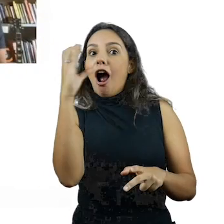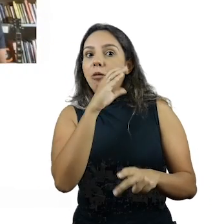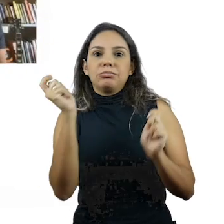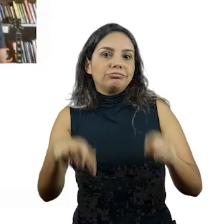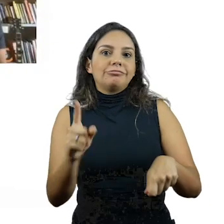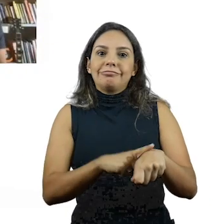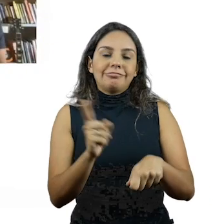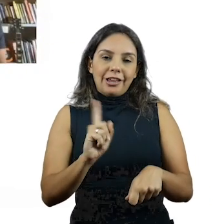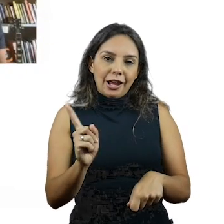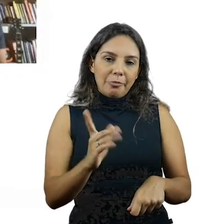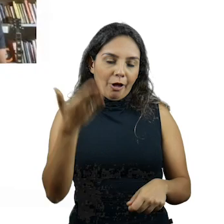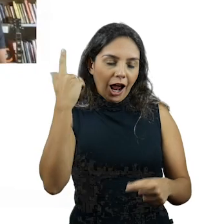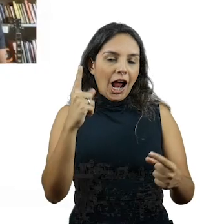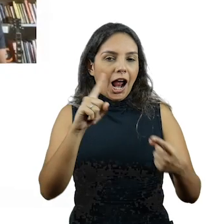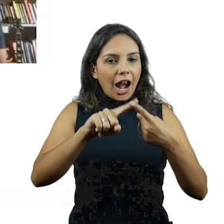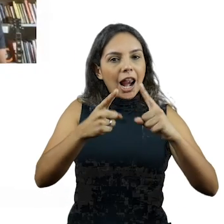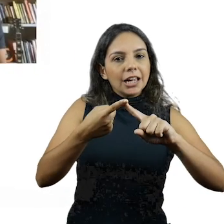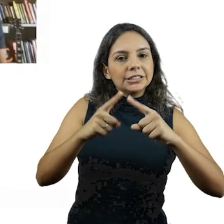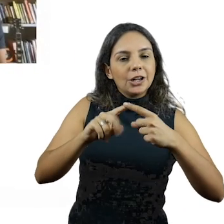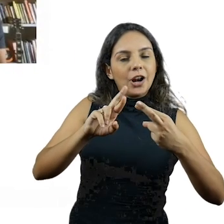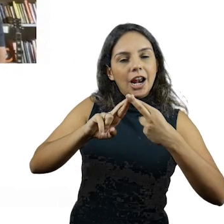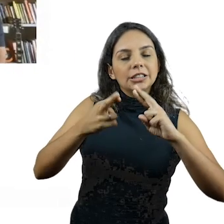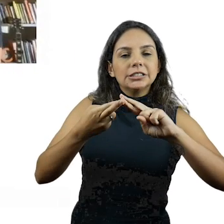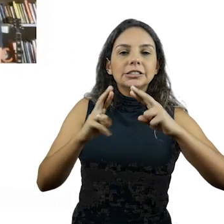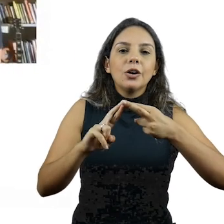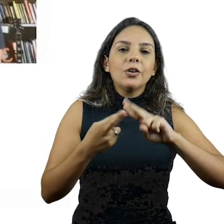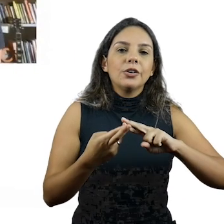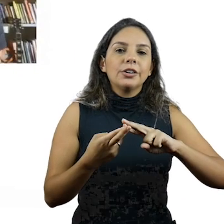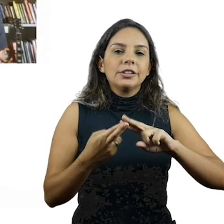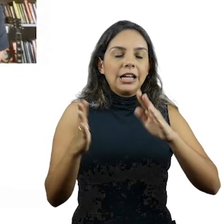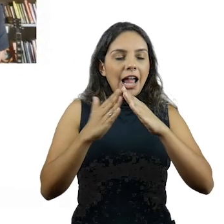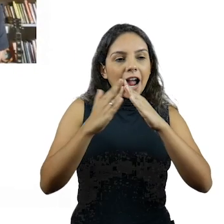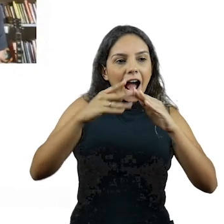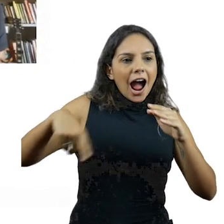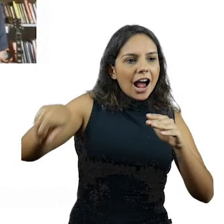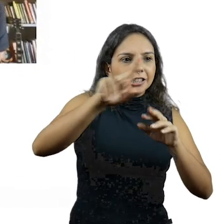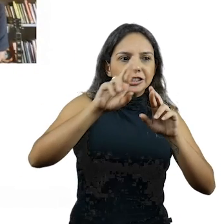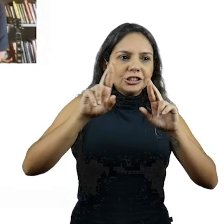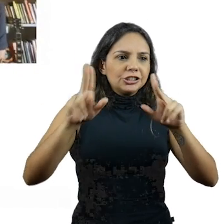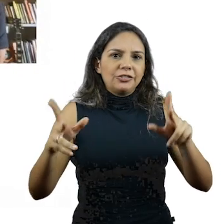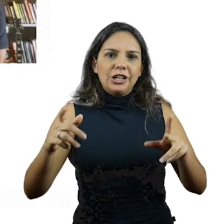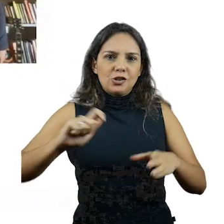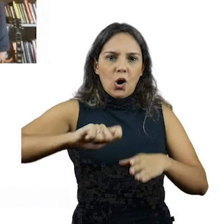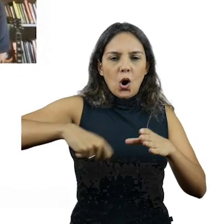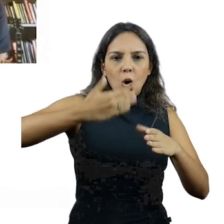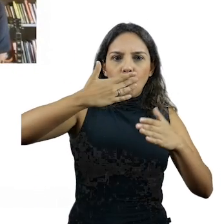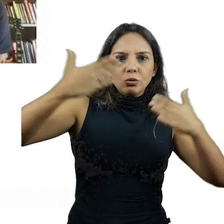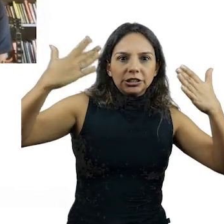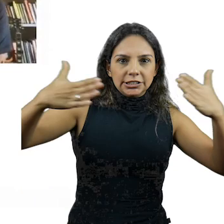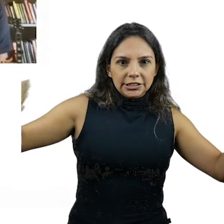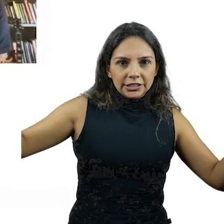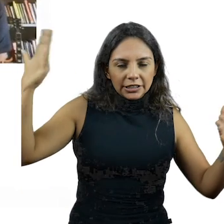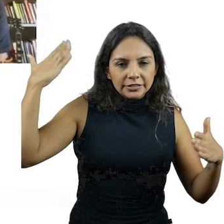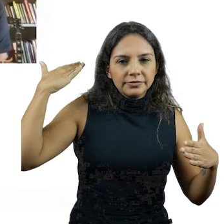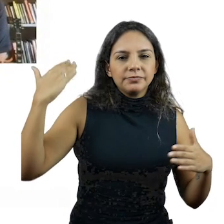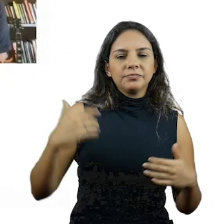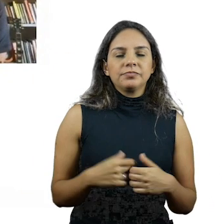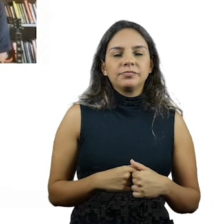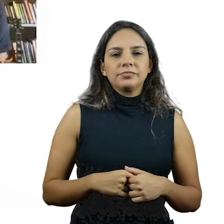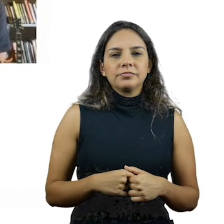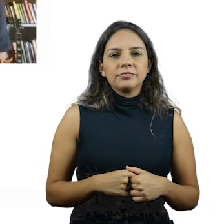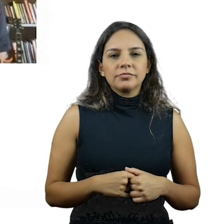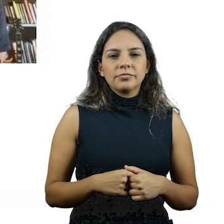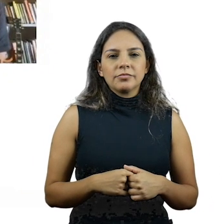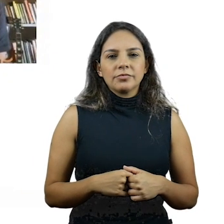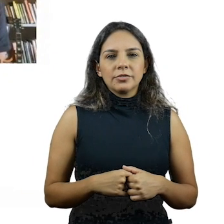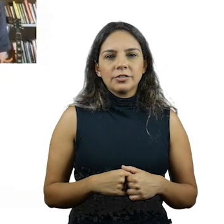nossa própria relação. É engraçado como os próprios cômodos da casa, eles vão se transformando. Uma cozinha, antes, ela estava um